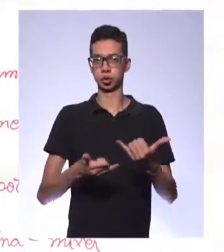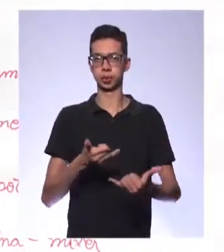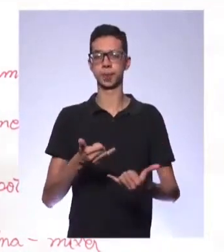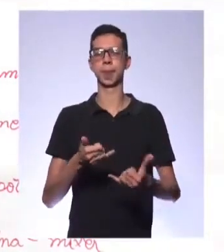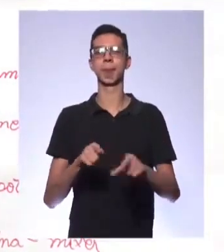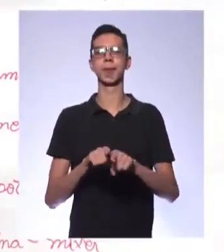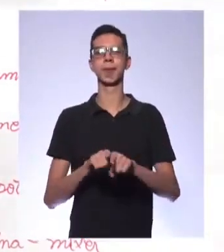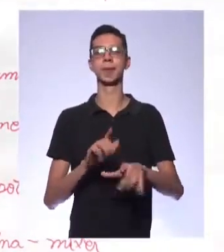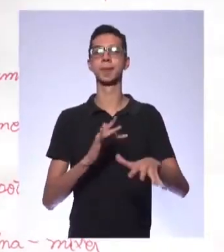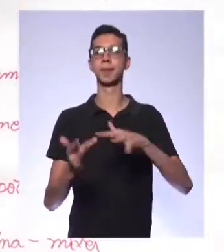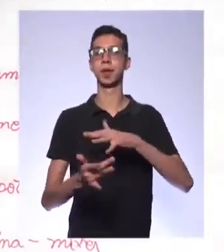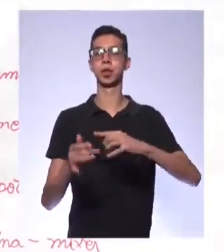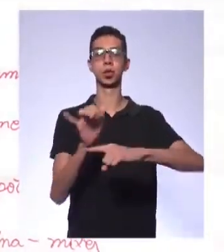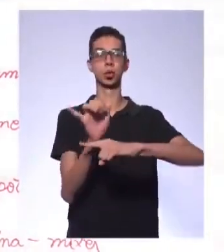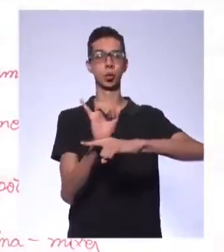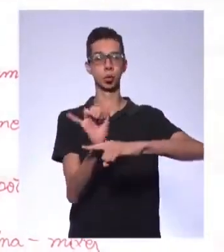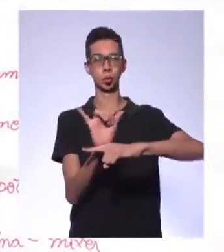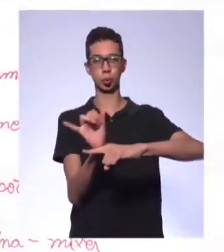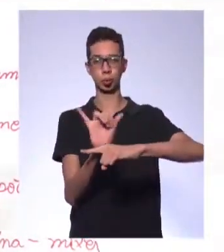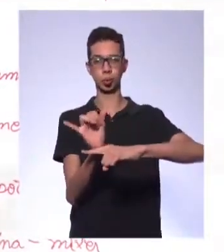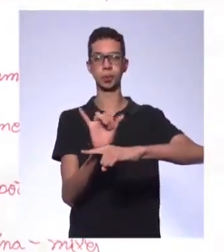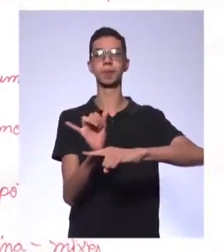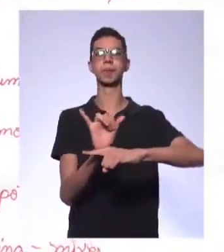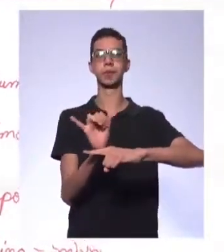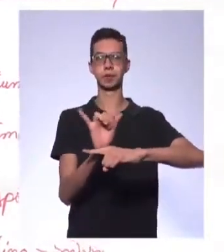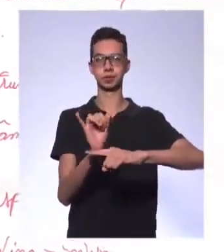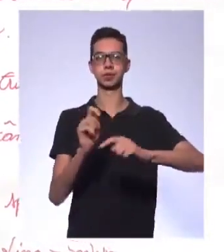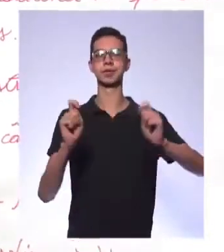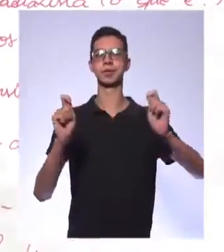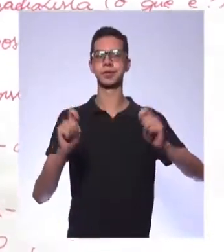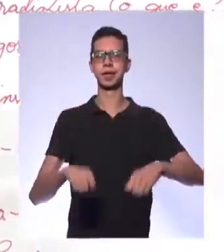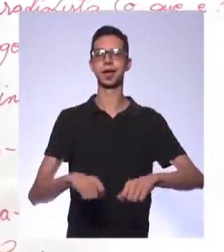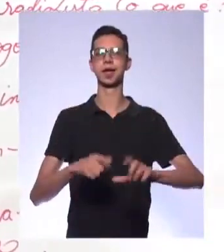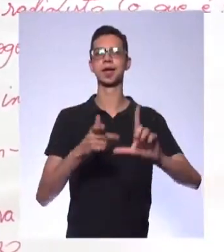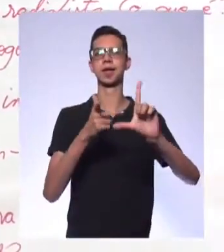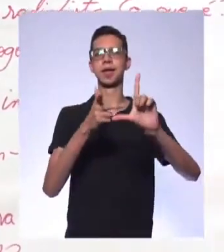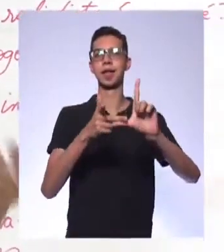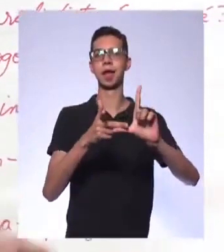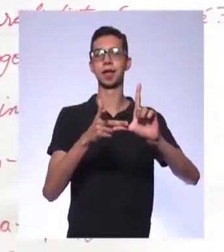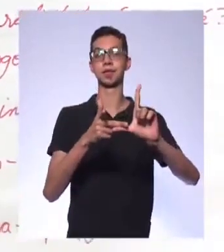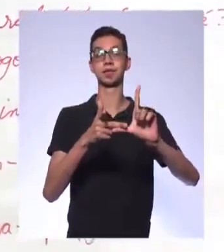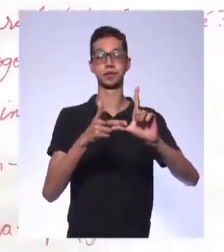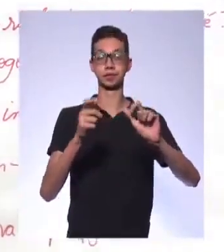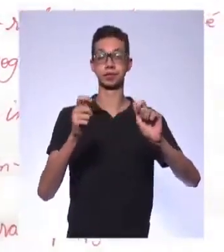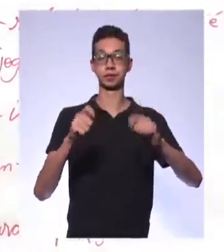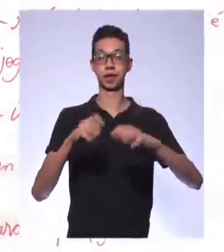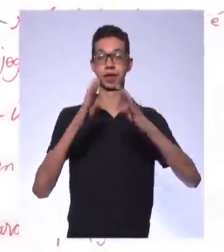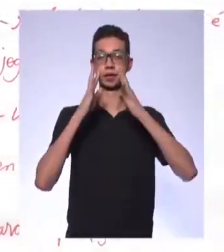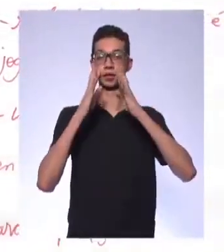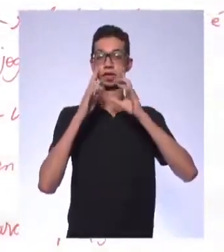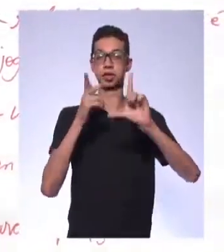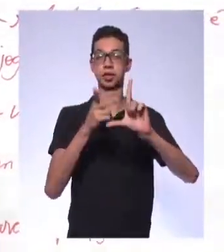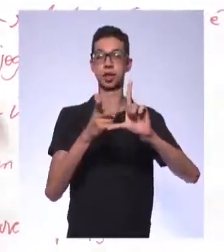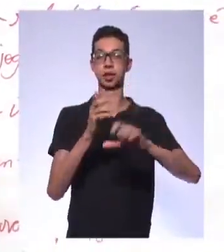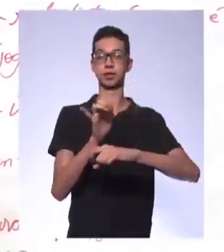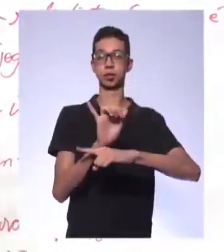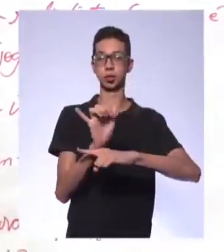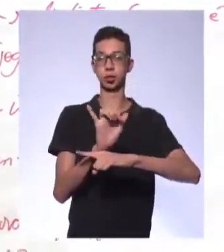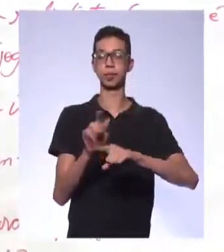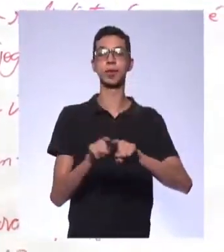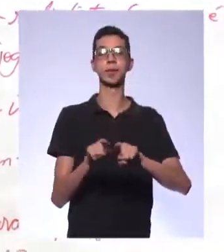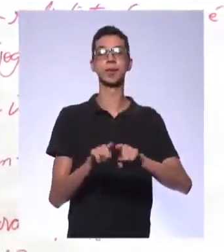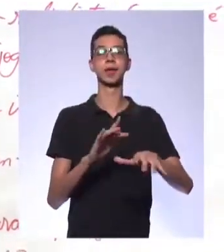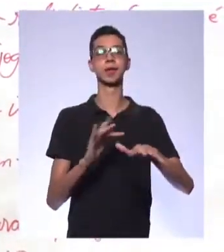como o YouTube, né? Que possibilita agora a questão das lives, né? As pessoas podem assistir as lives através do YouTube, né? As redes